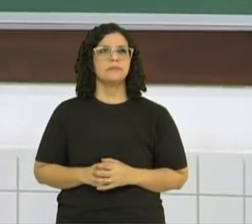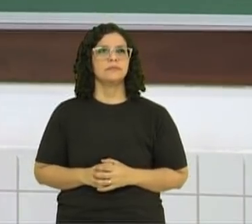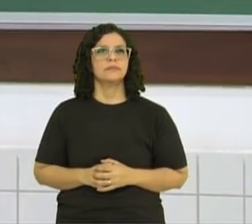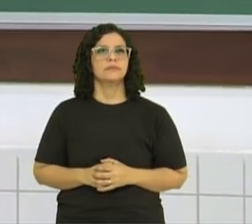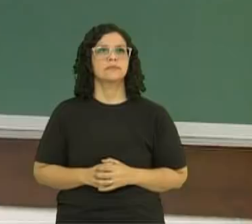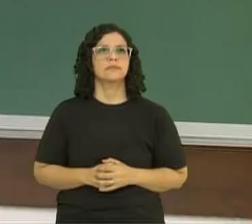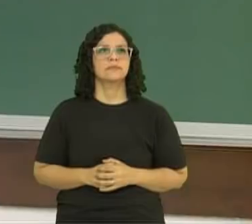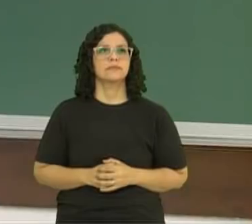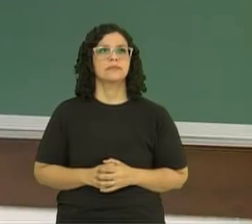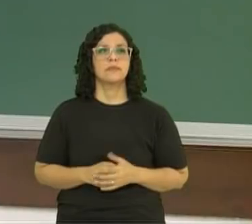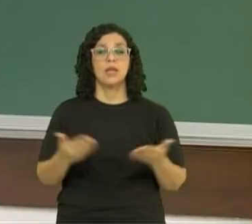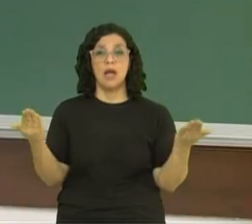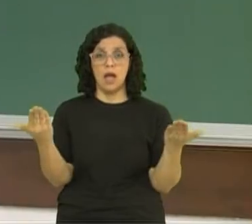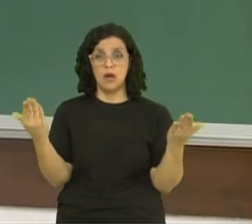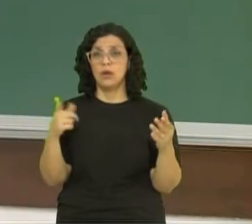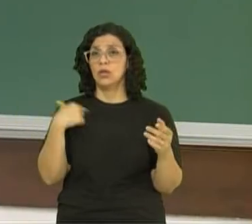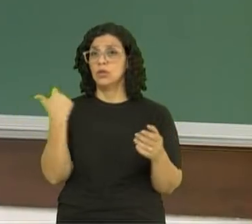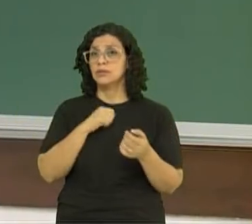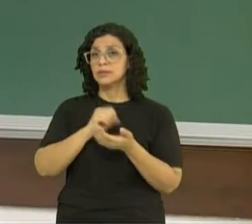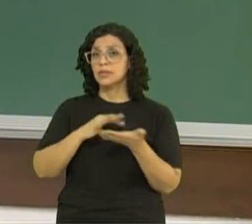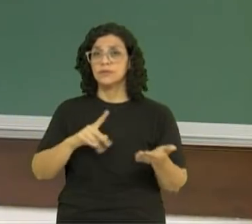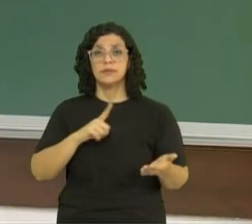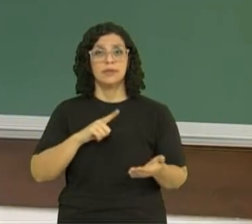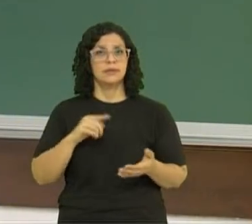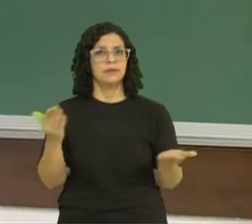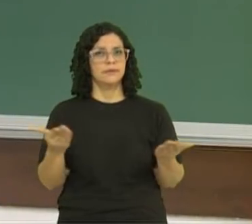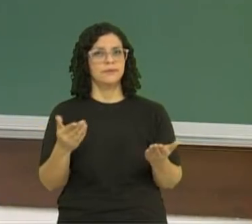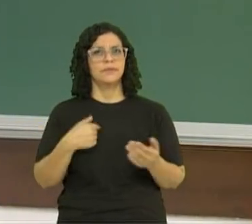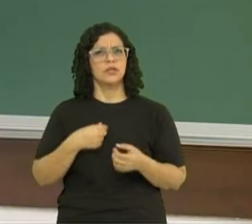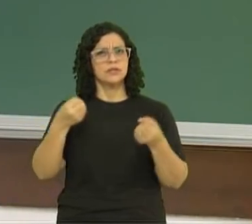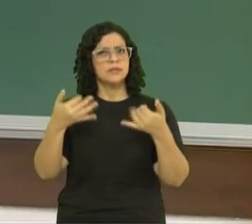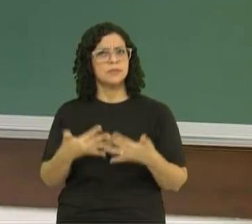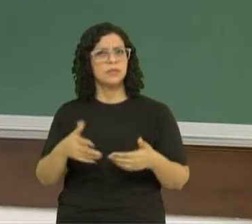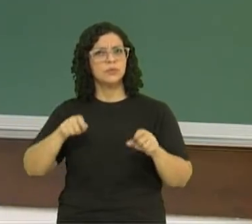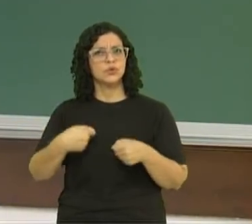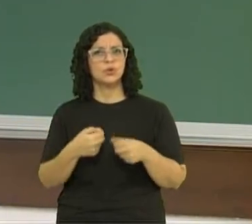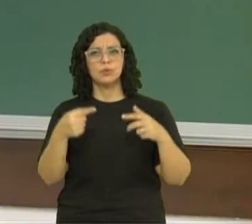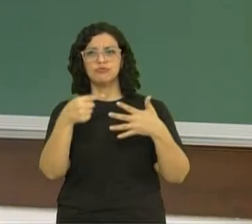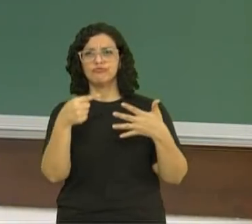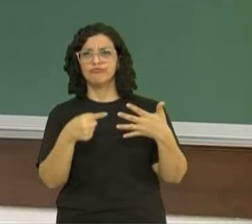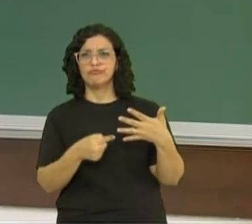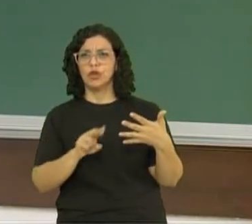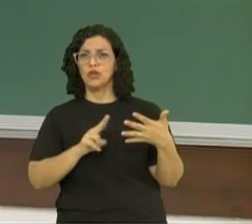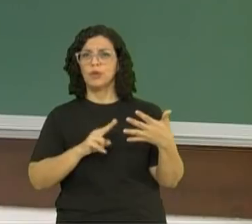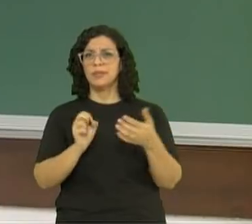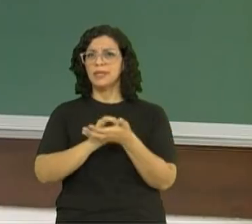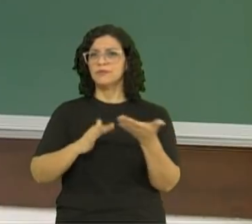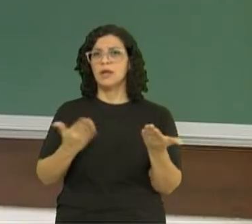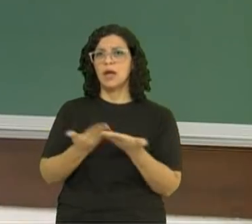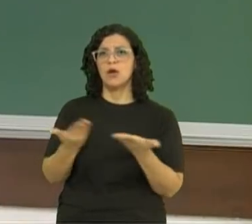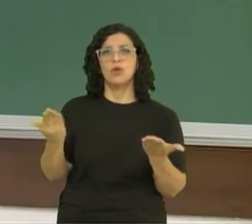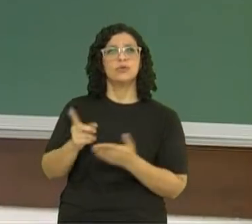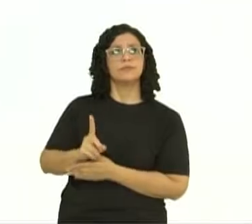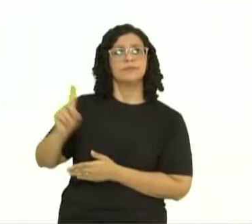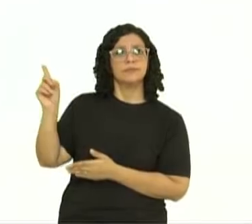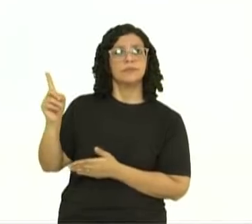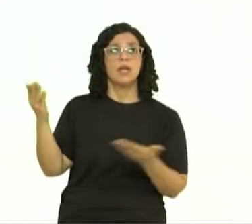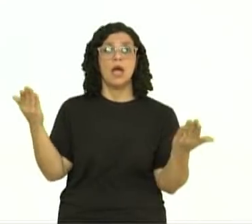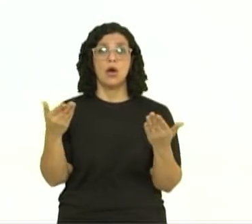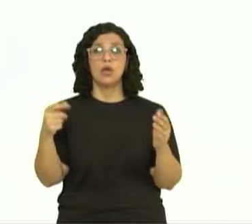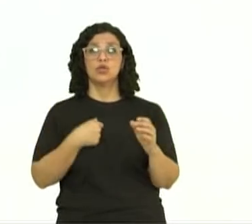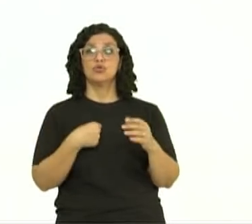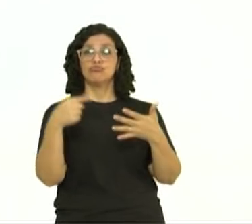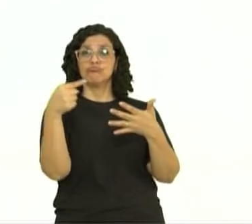aqui para vocês. Bora mais uma atividade, então? Já falamos sobre as modalidades, mas temos mais atividades da aula de hoje, que é a seguinte.